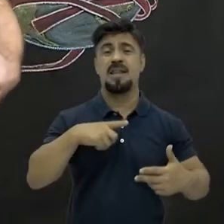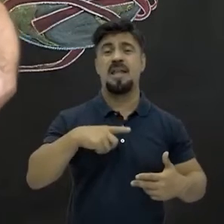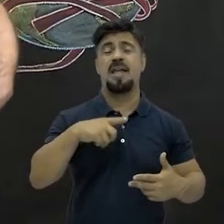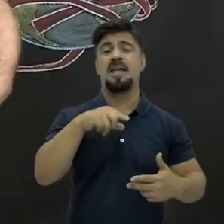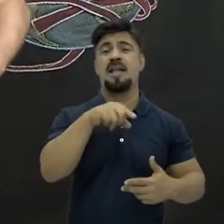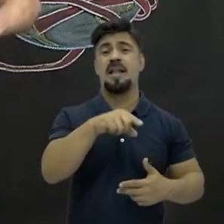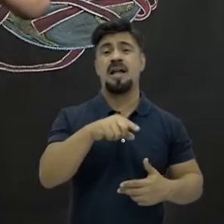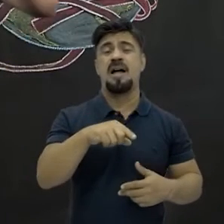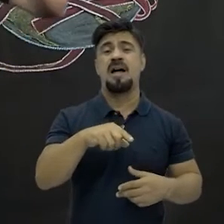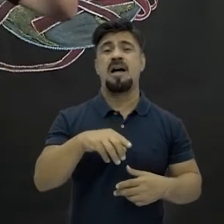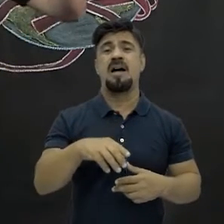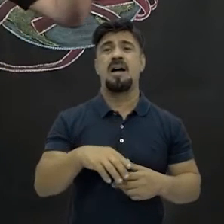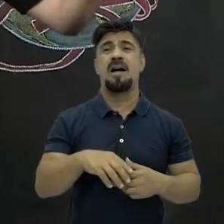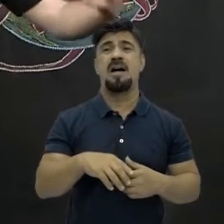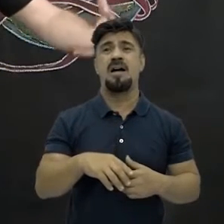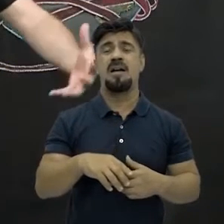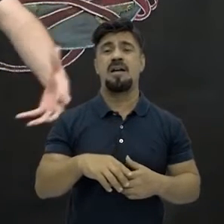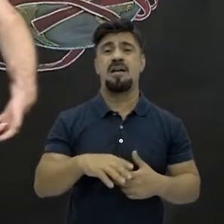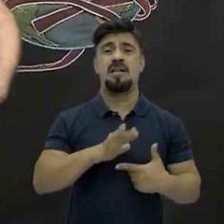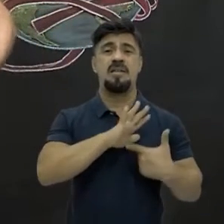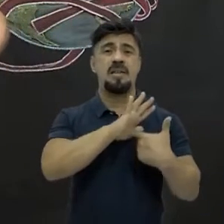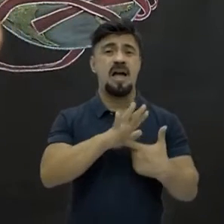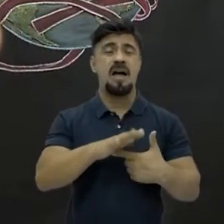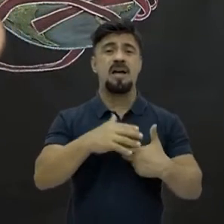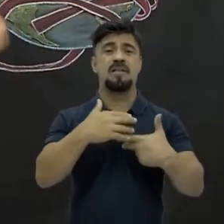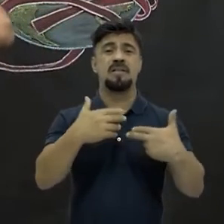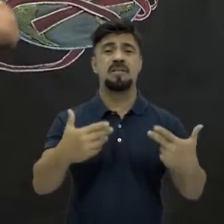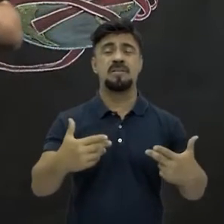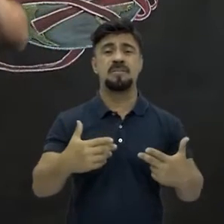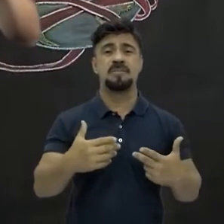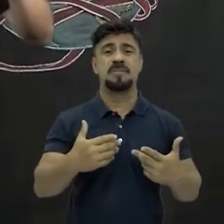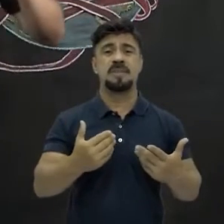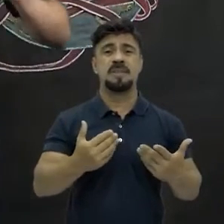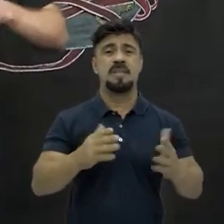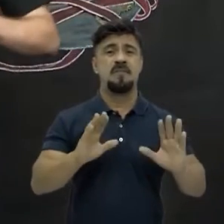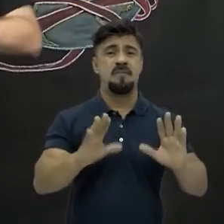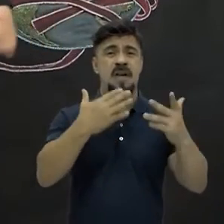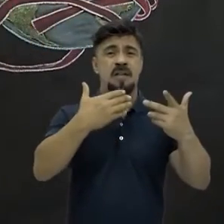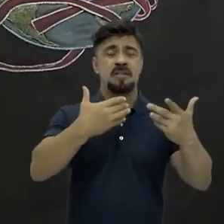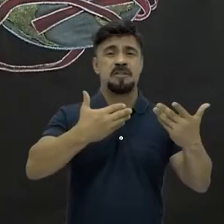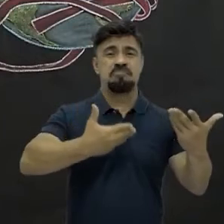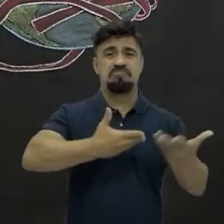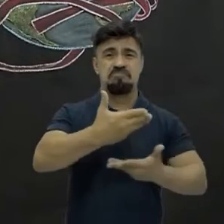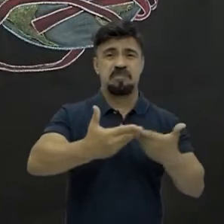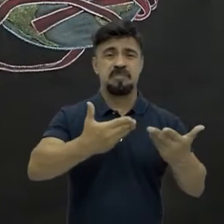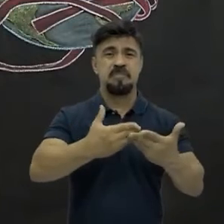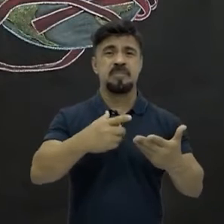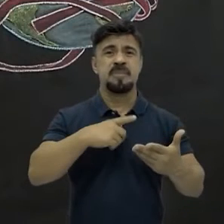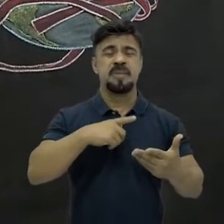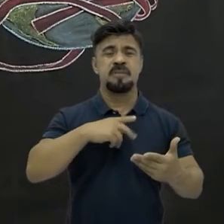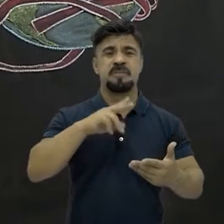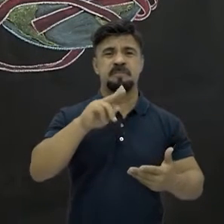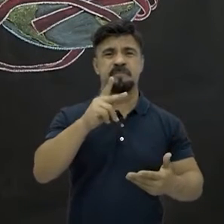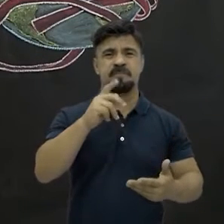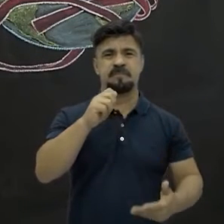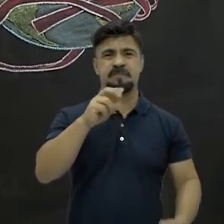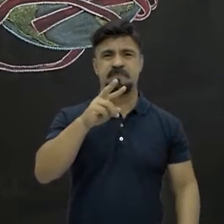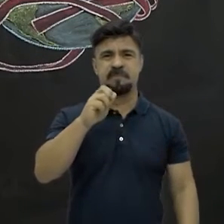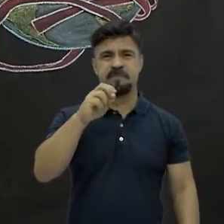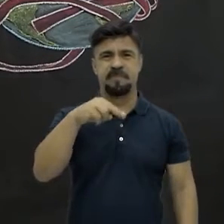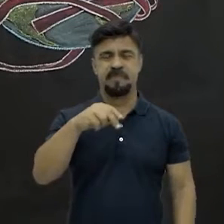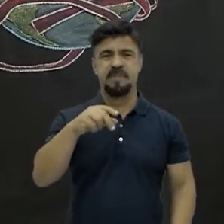situação do business envolvido aí no entretenimento, acontecia em Havana, a capital de